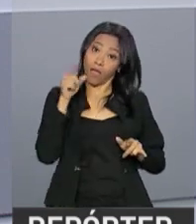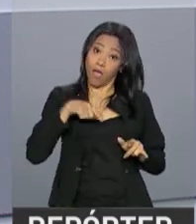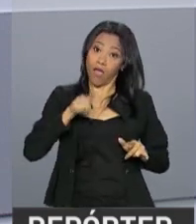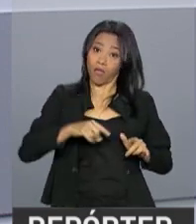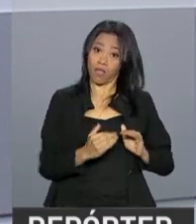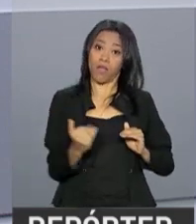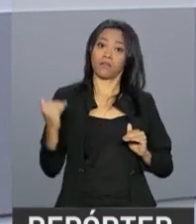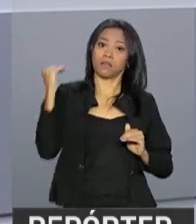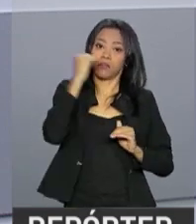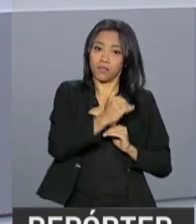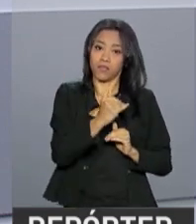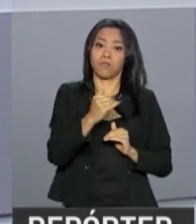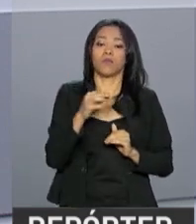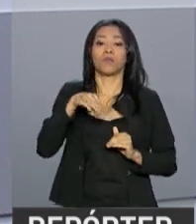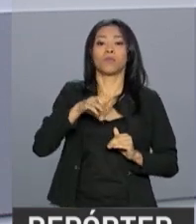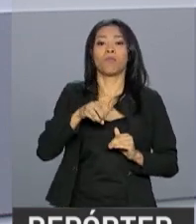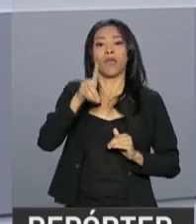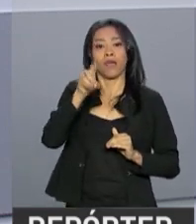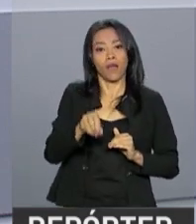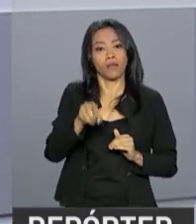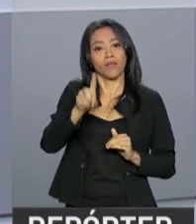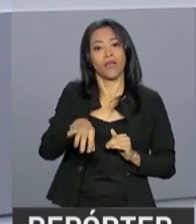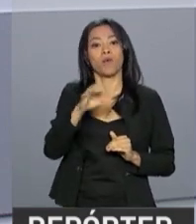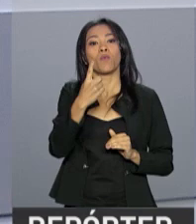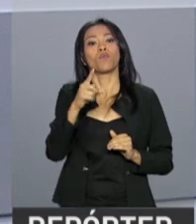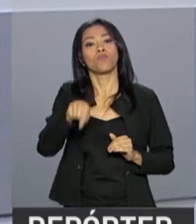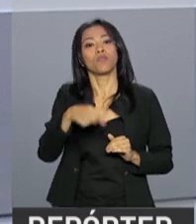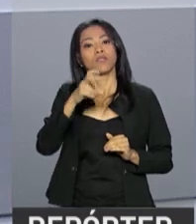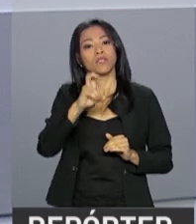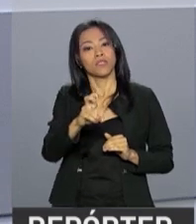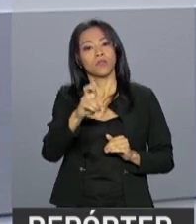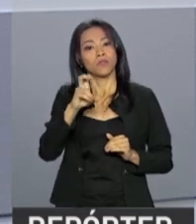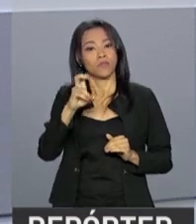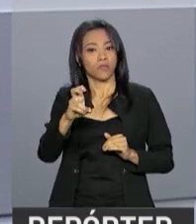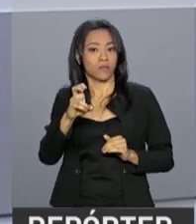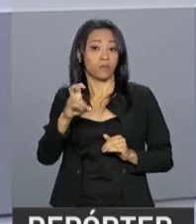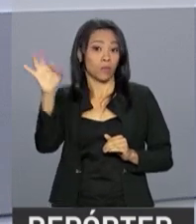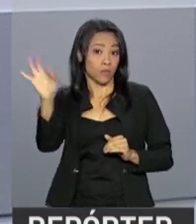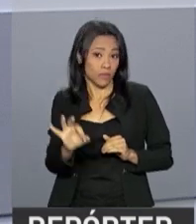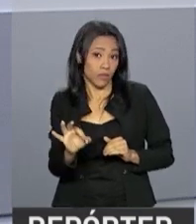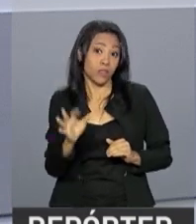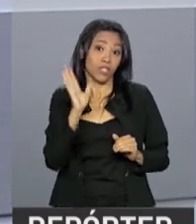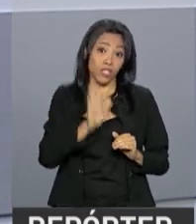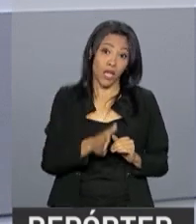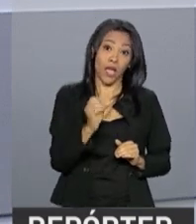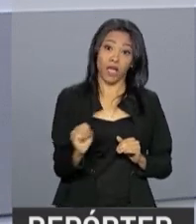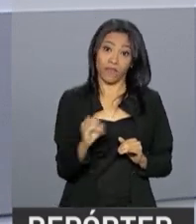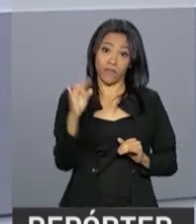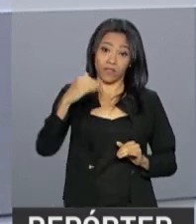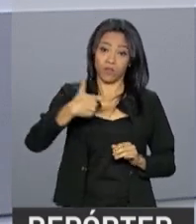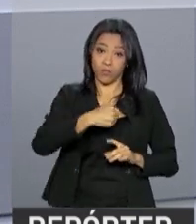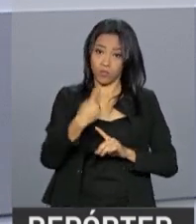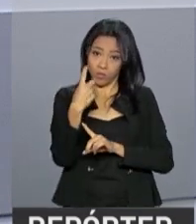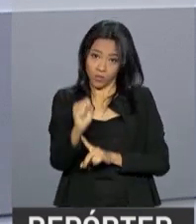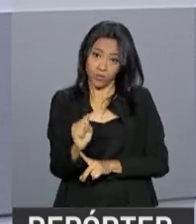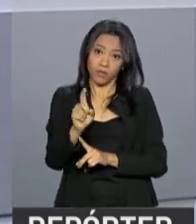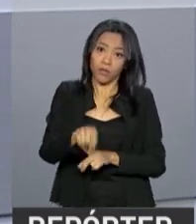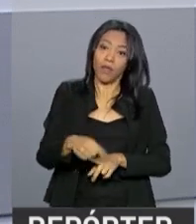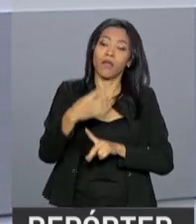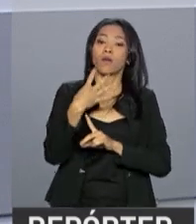mercado financeiro é de r 1,55 por cento já a projeção de inflação de 2018 ficou em